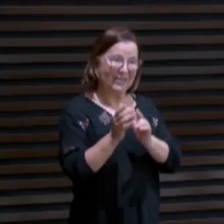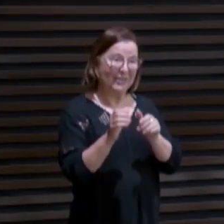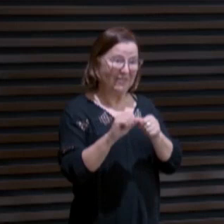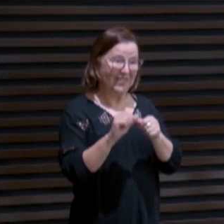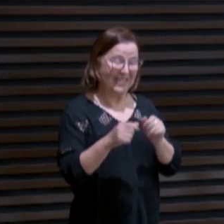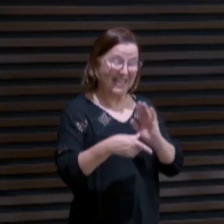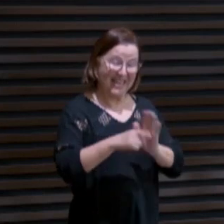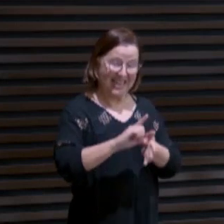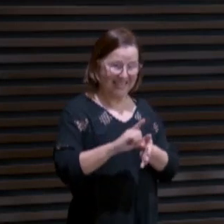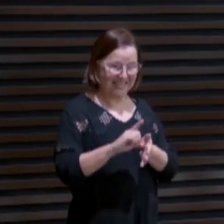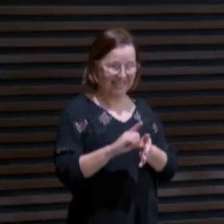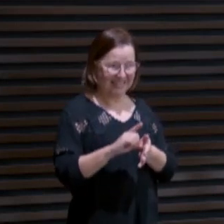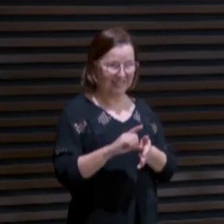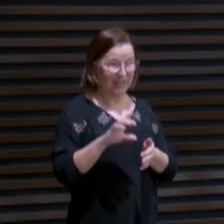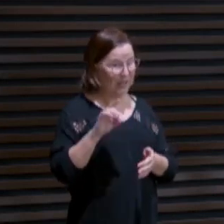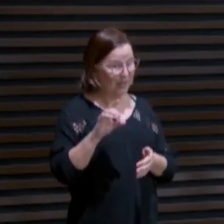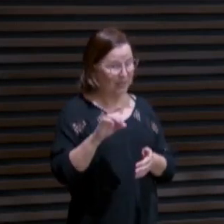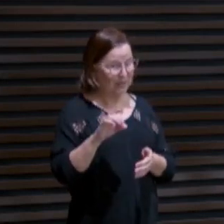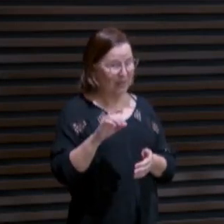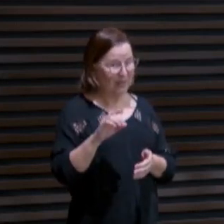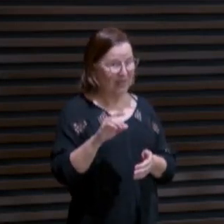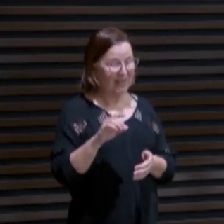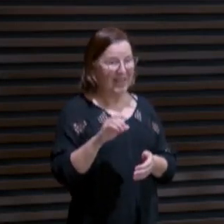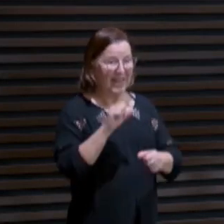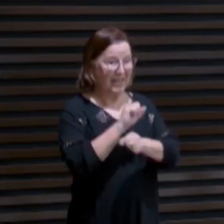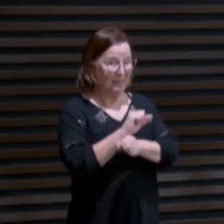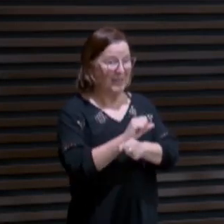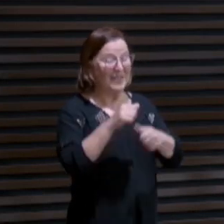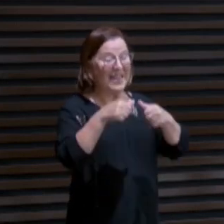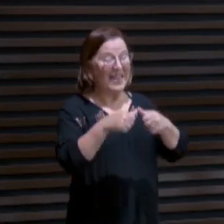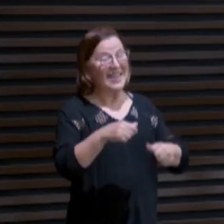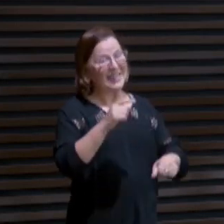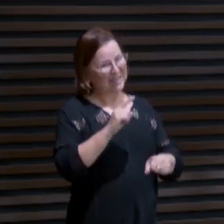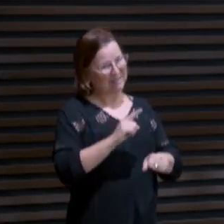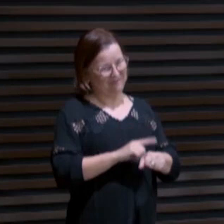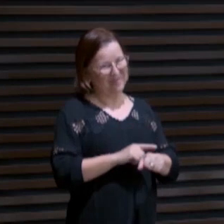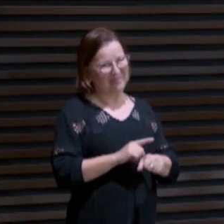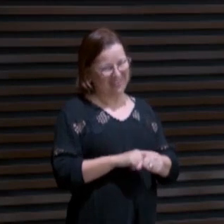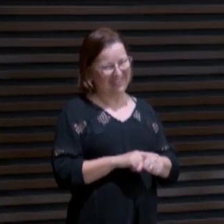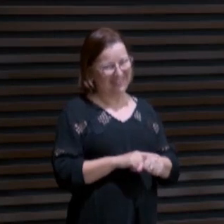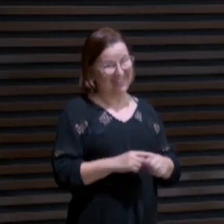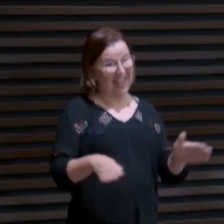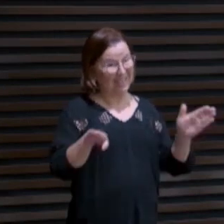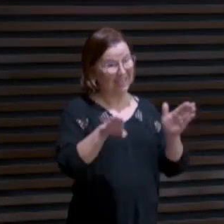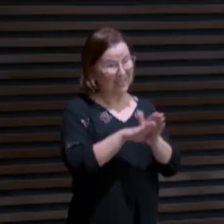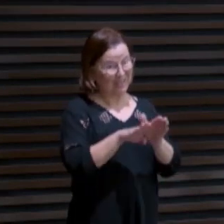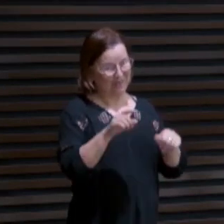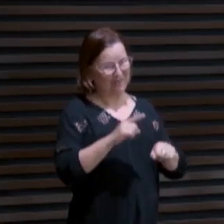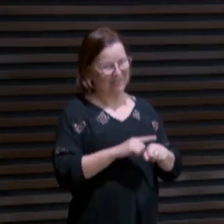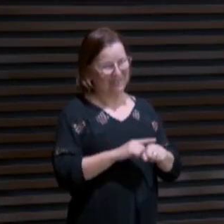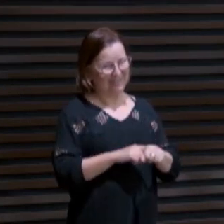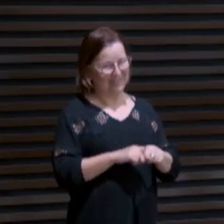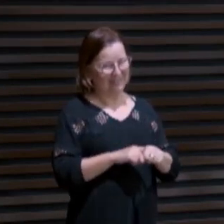foi apenas esperando esse momento. Agora chegou a hora. O momento